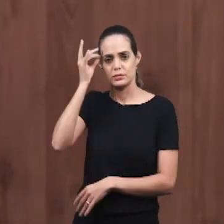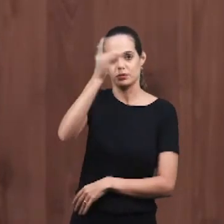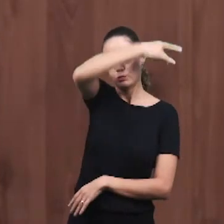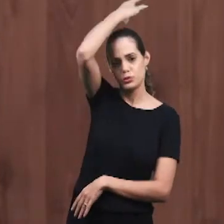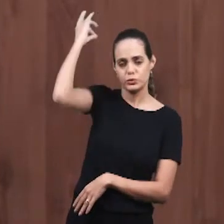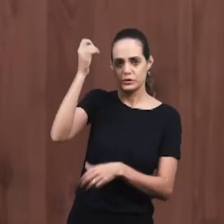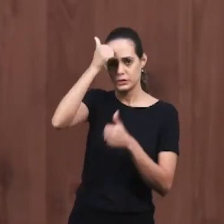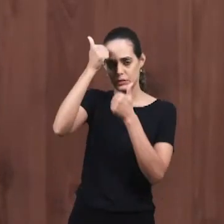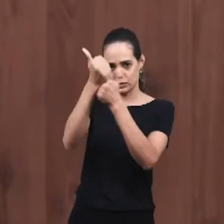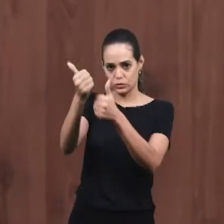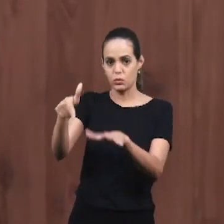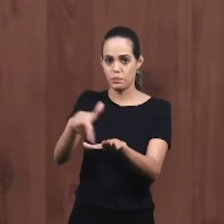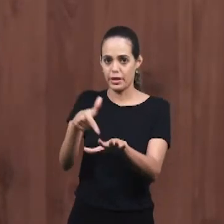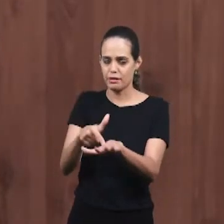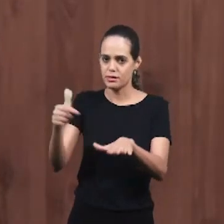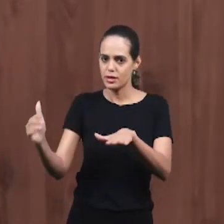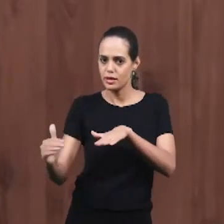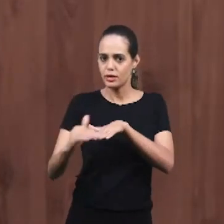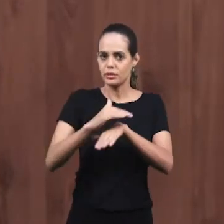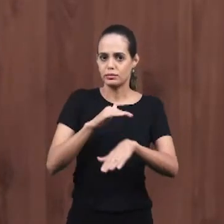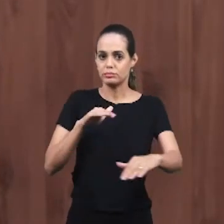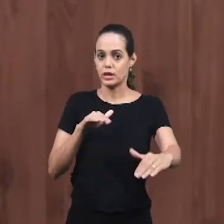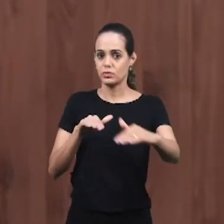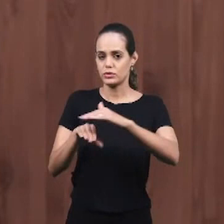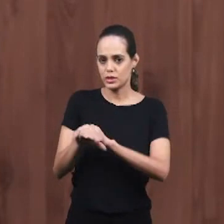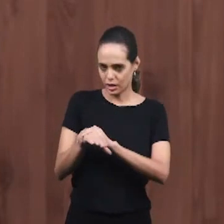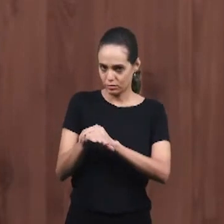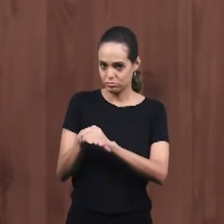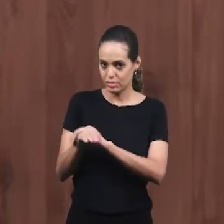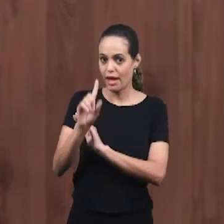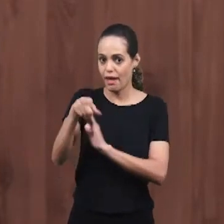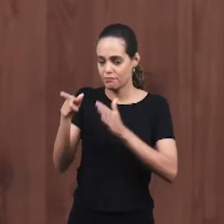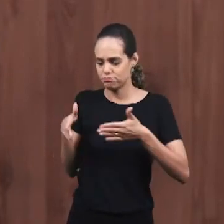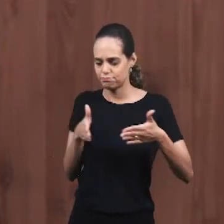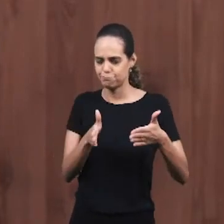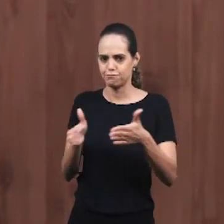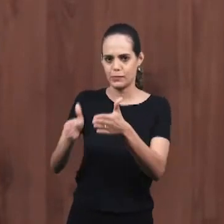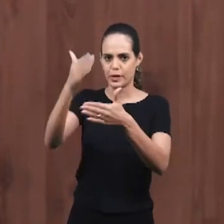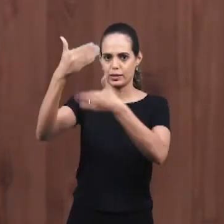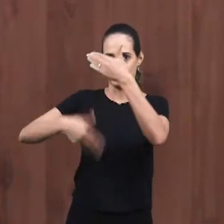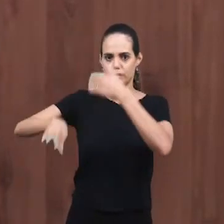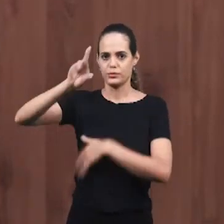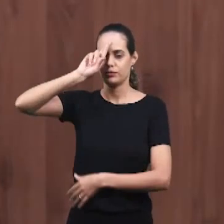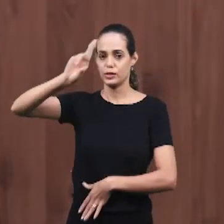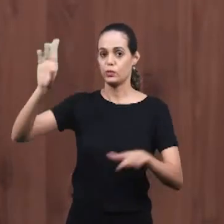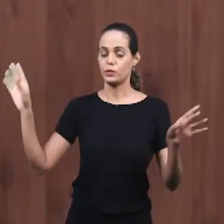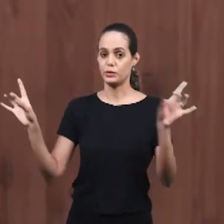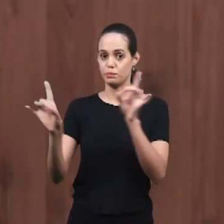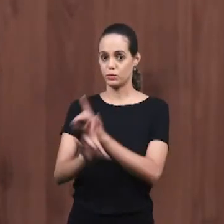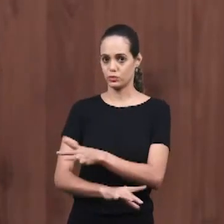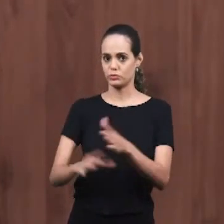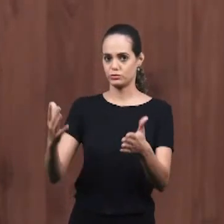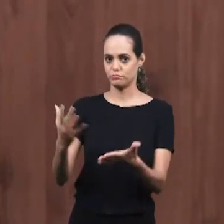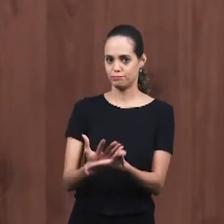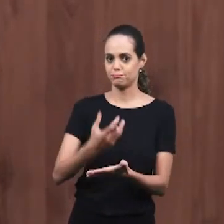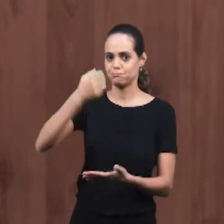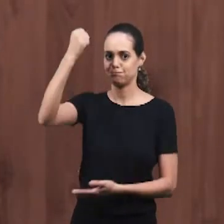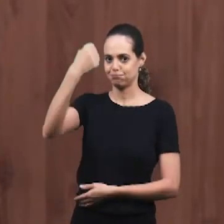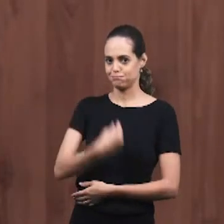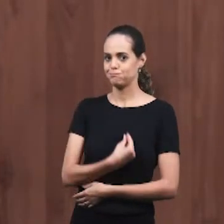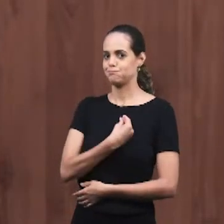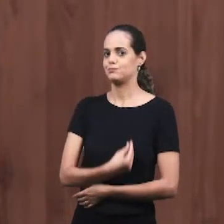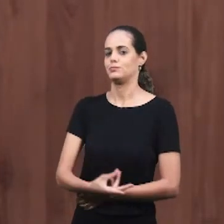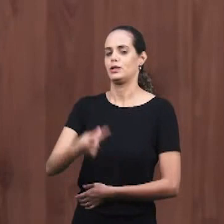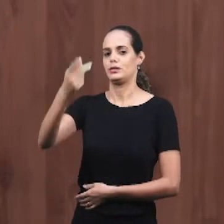Santo, o calçado nos pés, que fala da nossa caminhada, e nós estamos então prontos para herdar